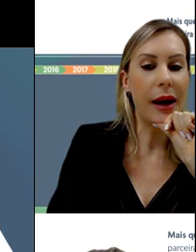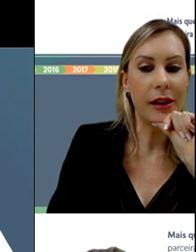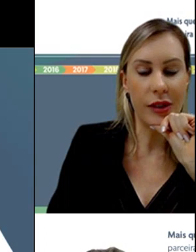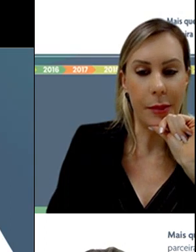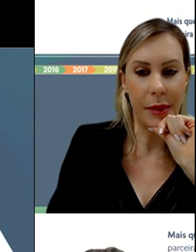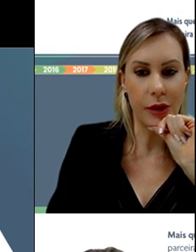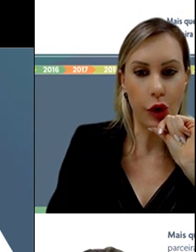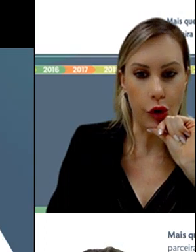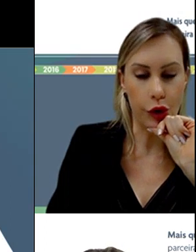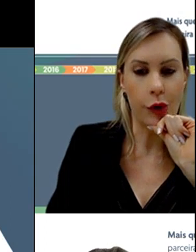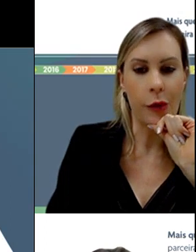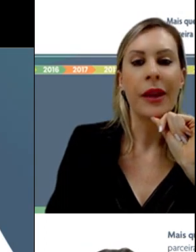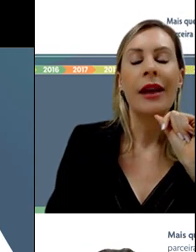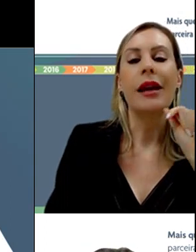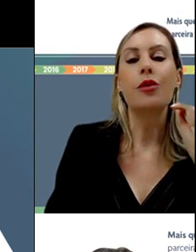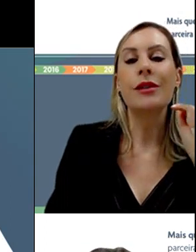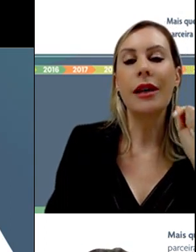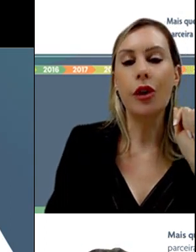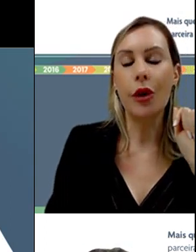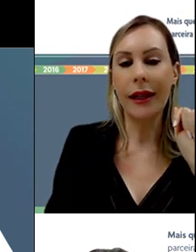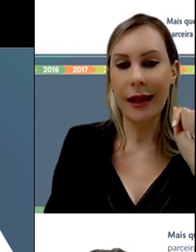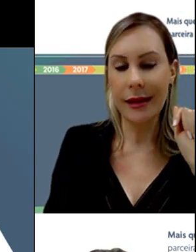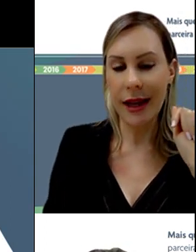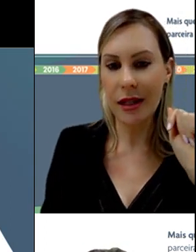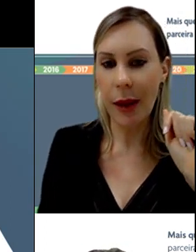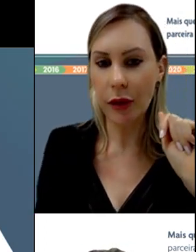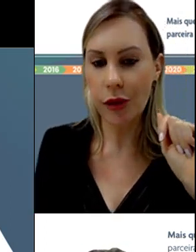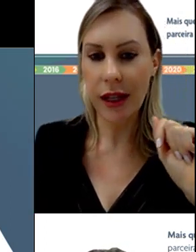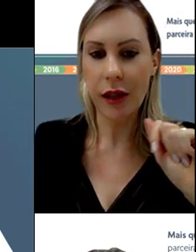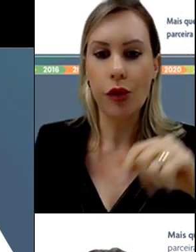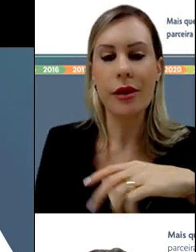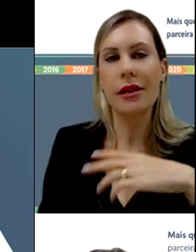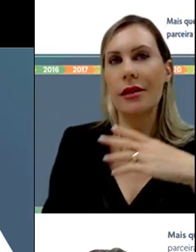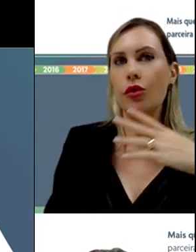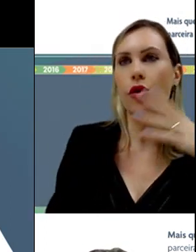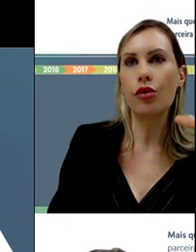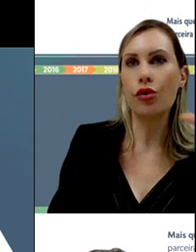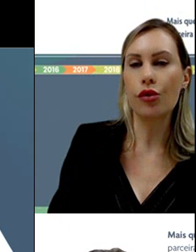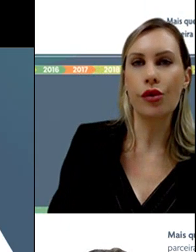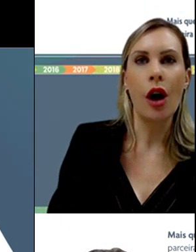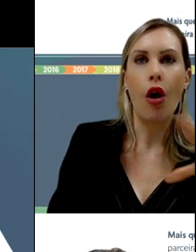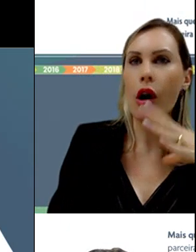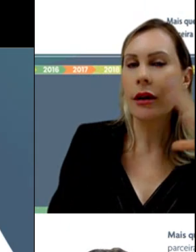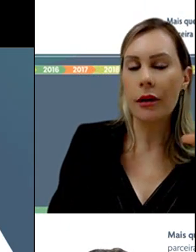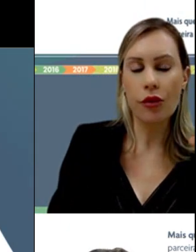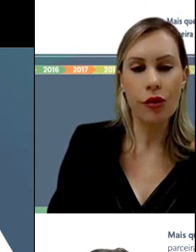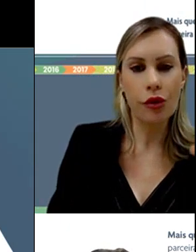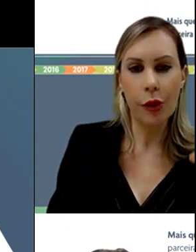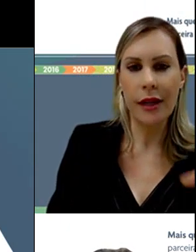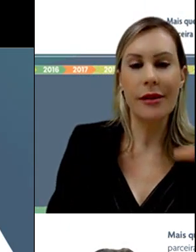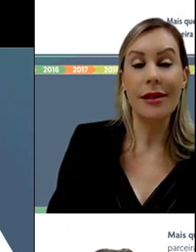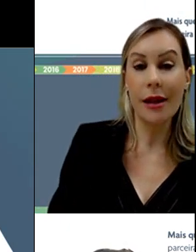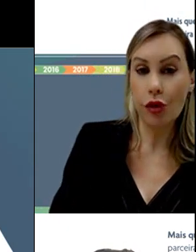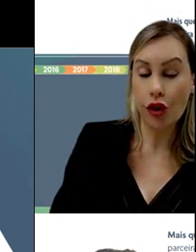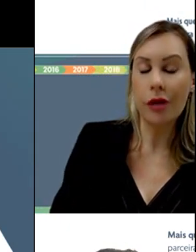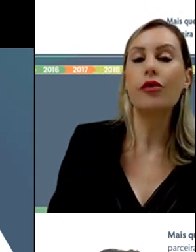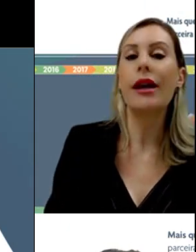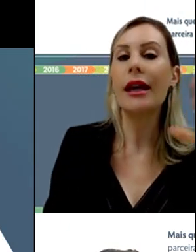383 participantes conosco. Temos 186 patrocinadores, que são todos os órgãos dos